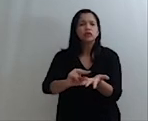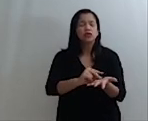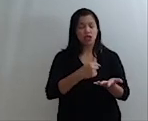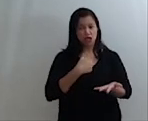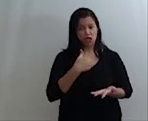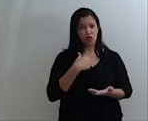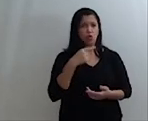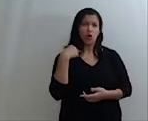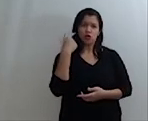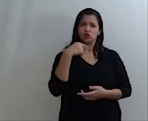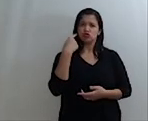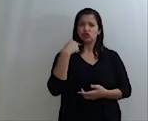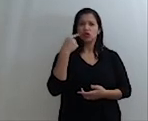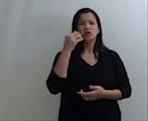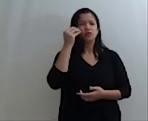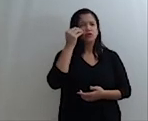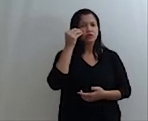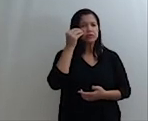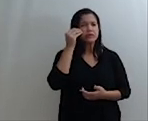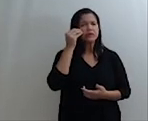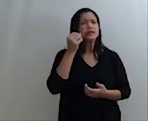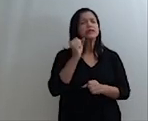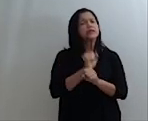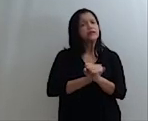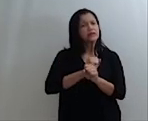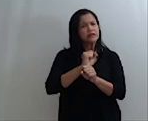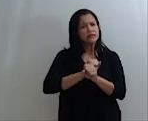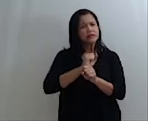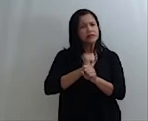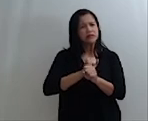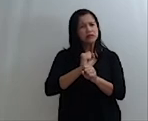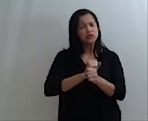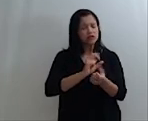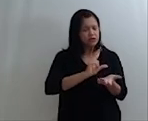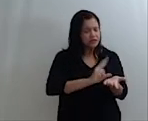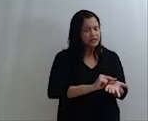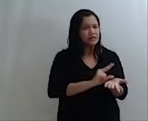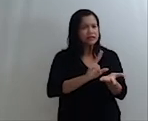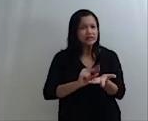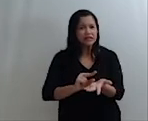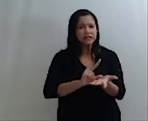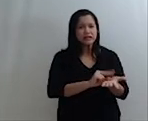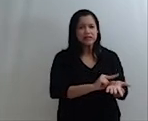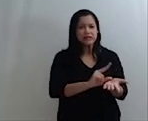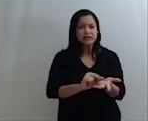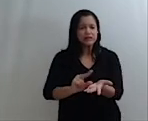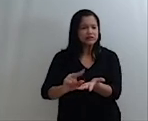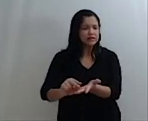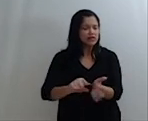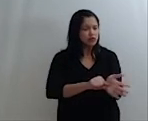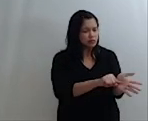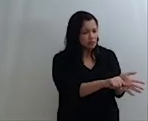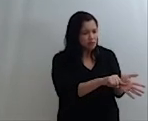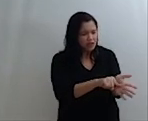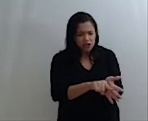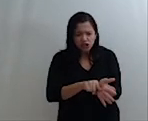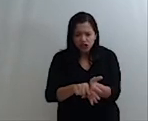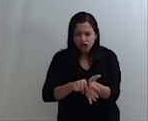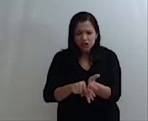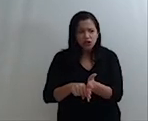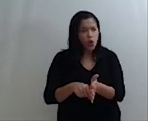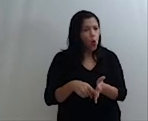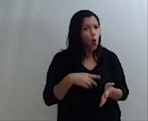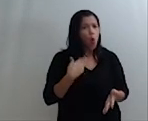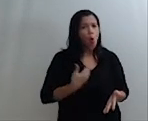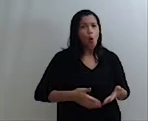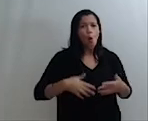advogada já com uma experiência de muitos anos que os dados levantados fossem tão tão tão significativos No que